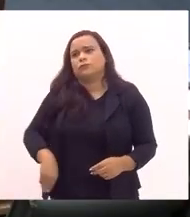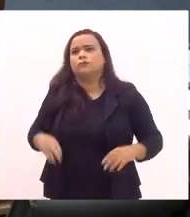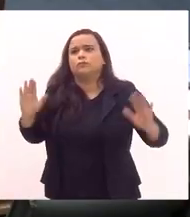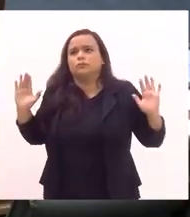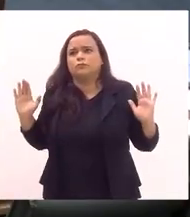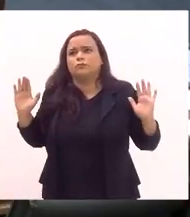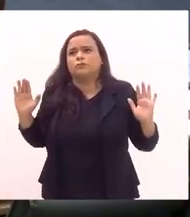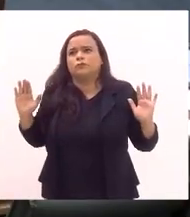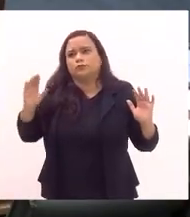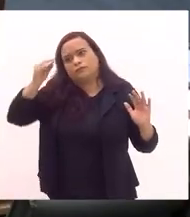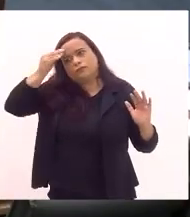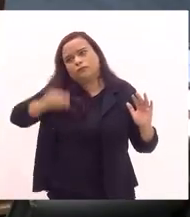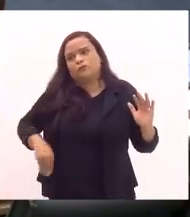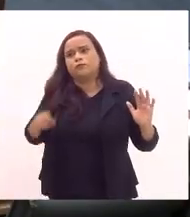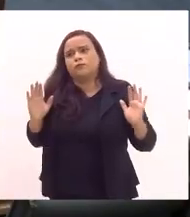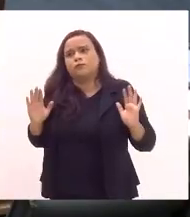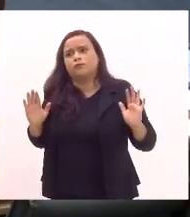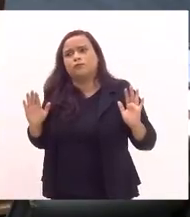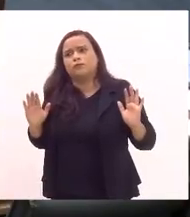porque tem ordem